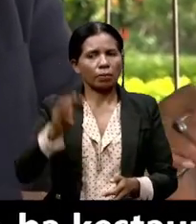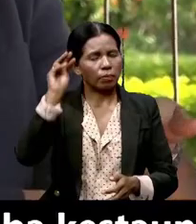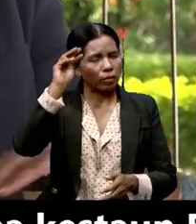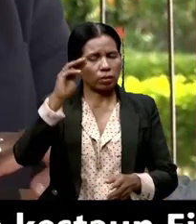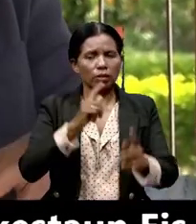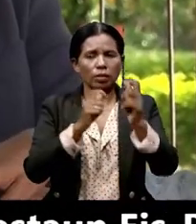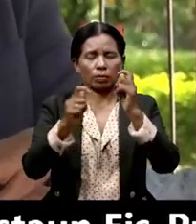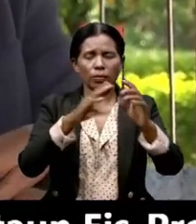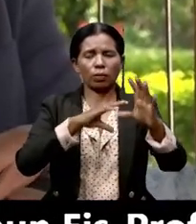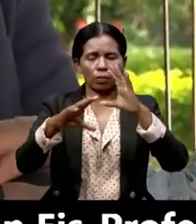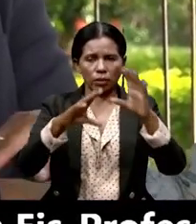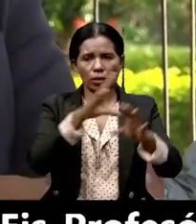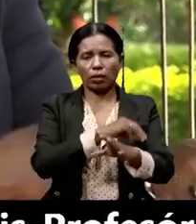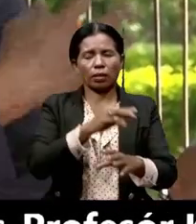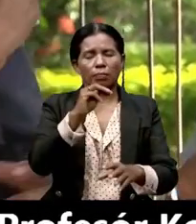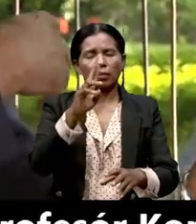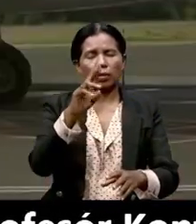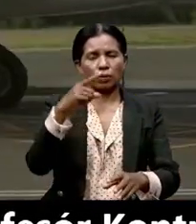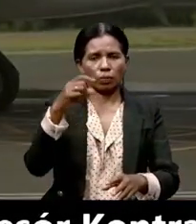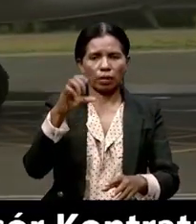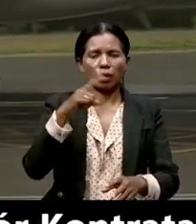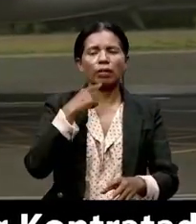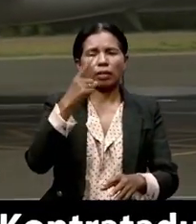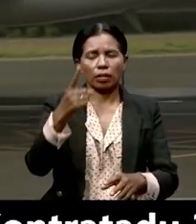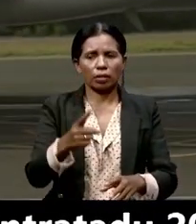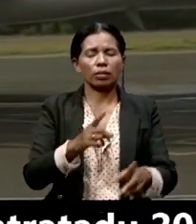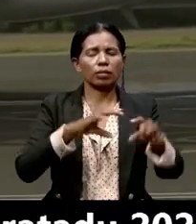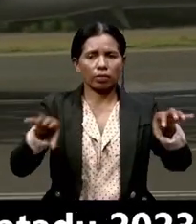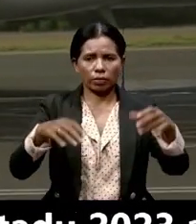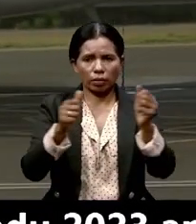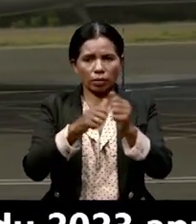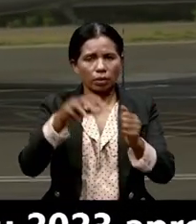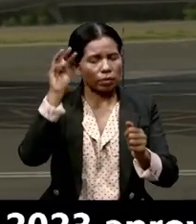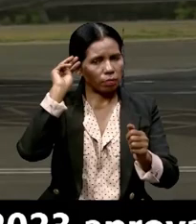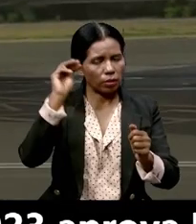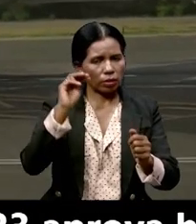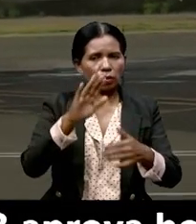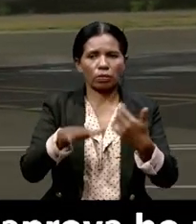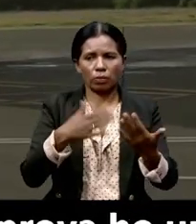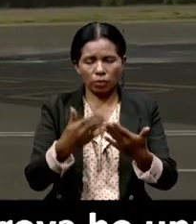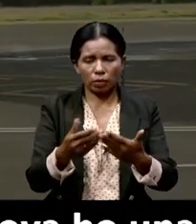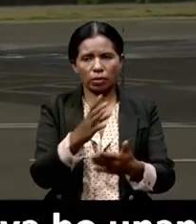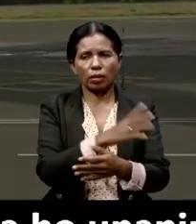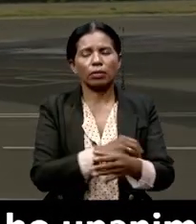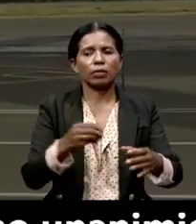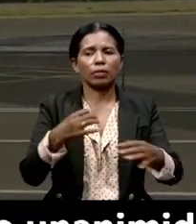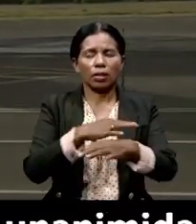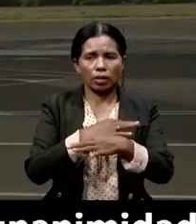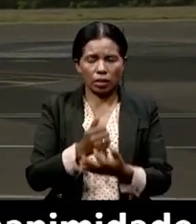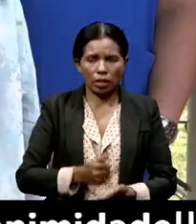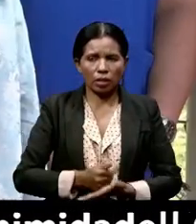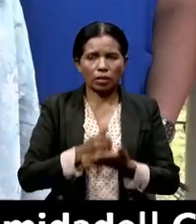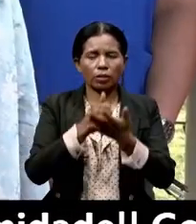e Comunicação, Miguel Marques Manetelo Ateten, e a parte se coordena o Ministério Relevante Cira, o de atendimento